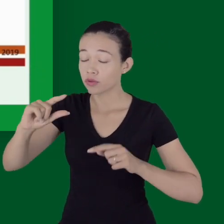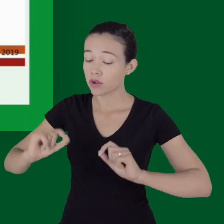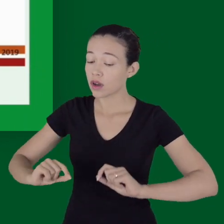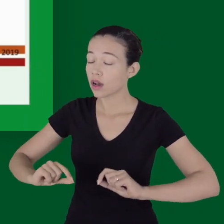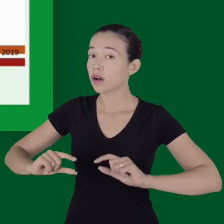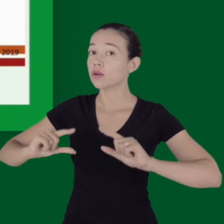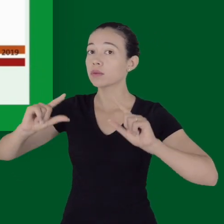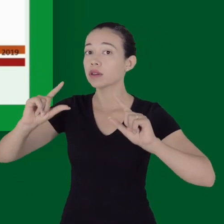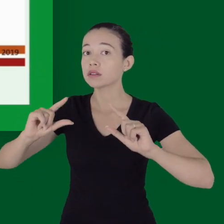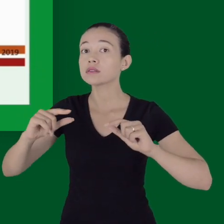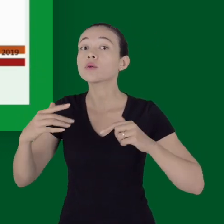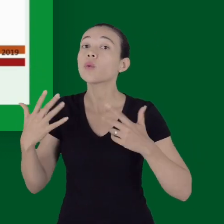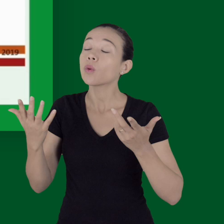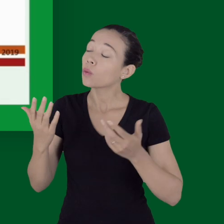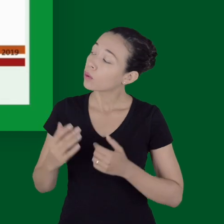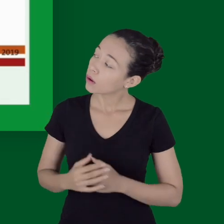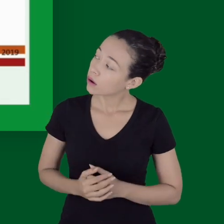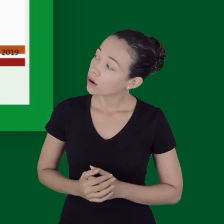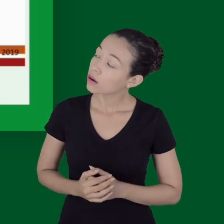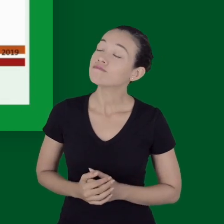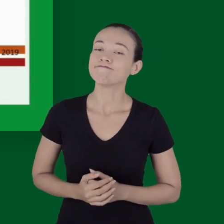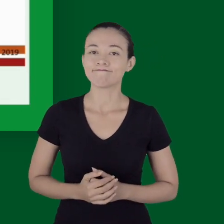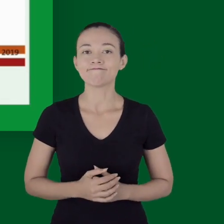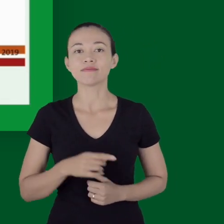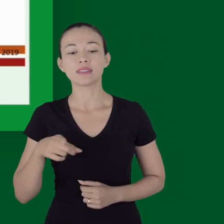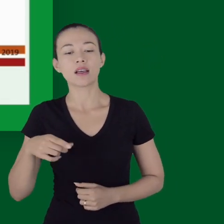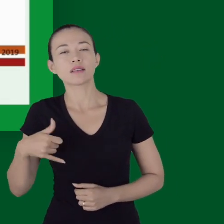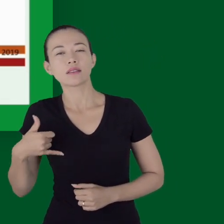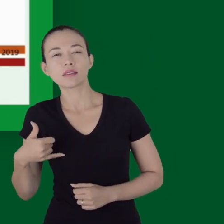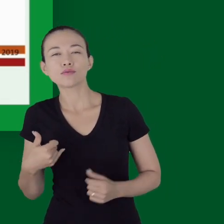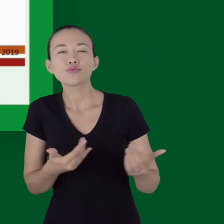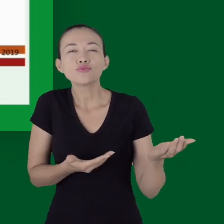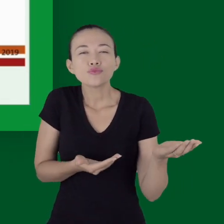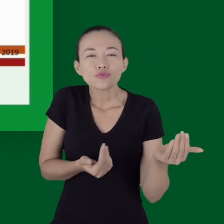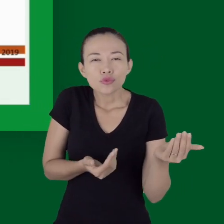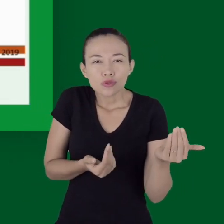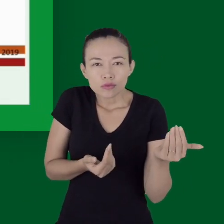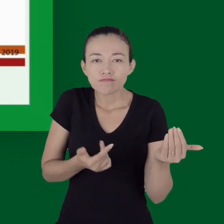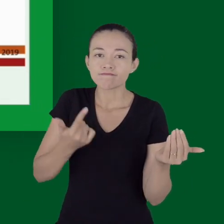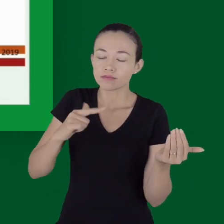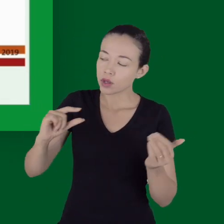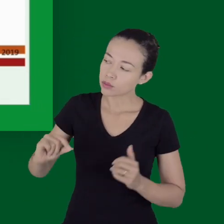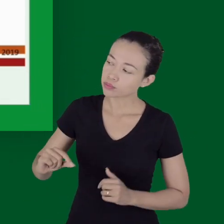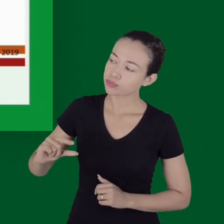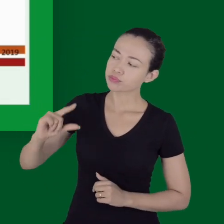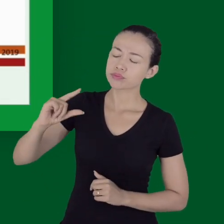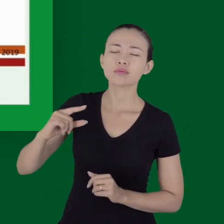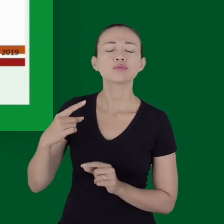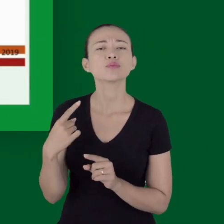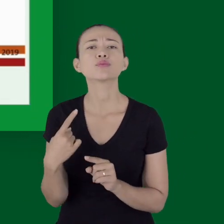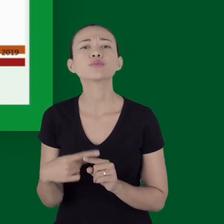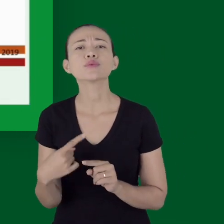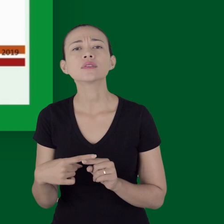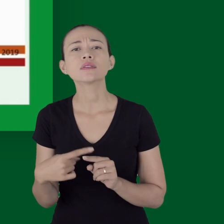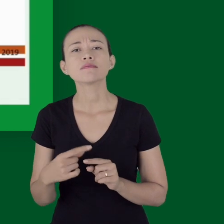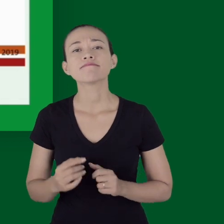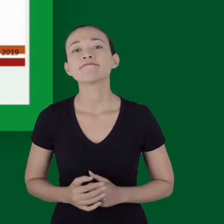vão diminuindo e vão aumentar novamente ali por volta da adolescência,